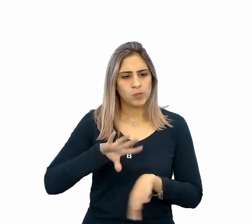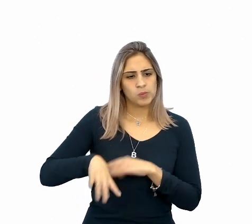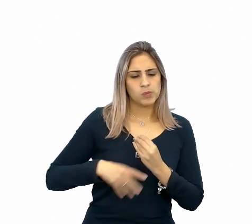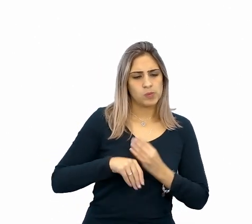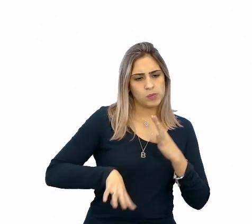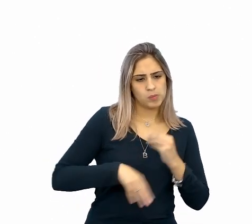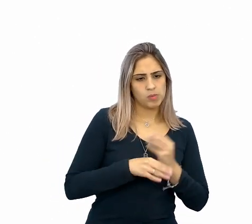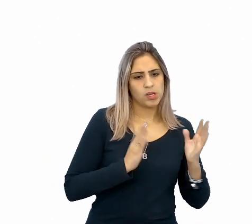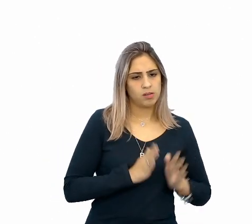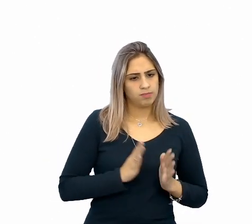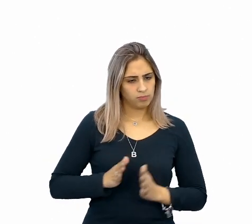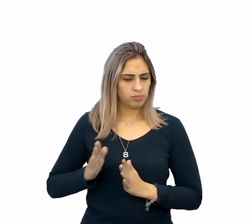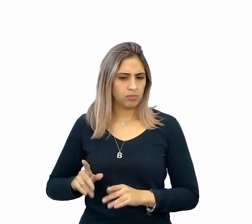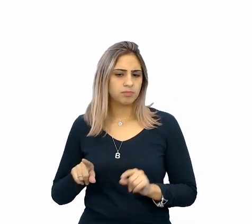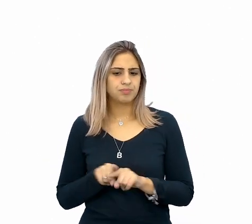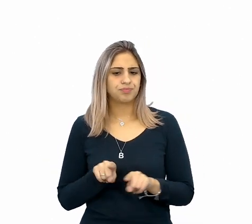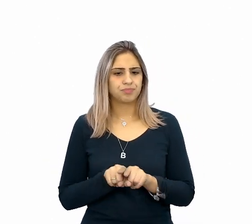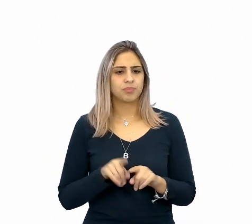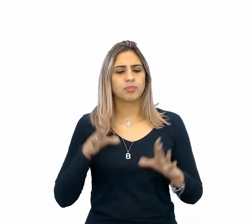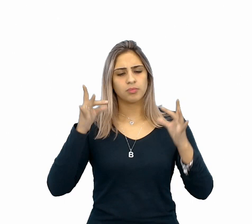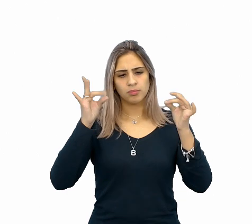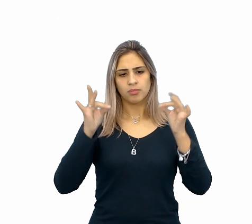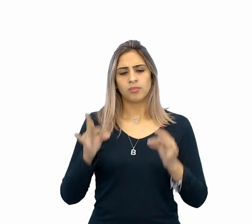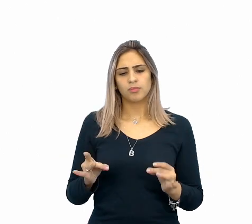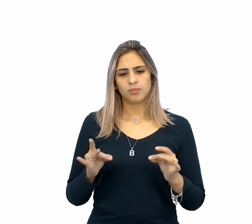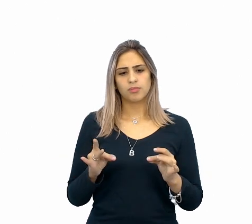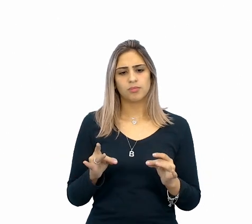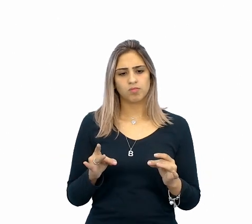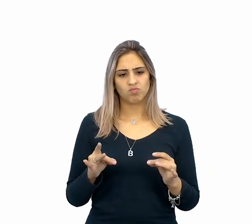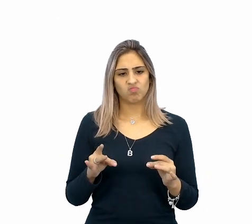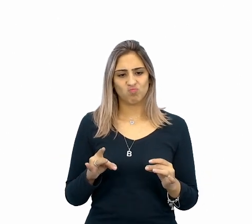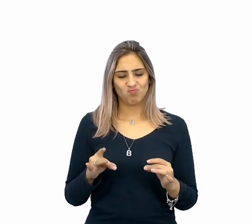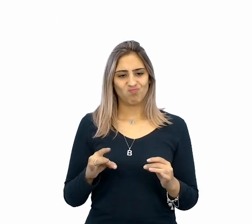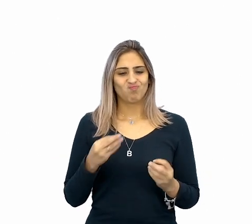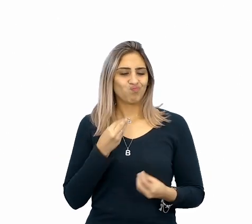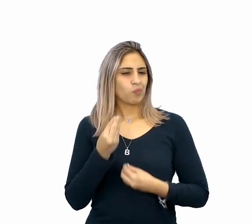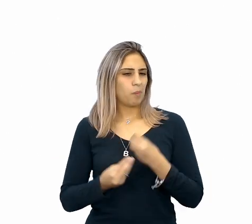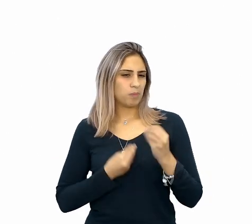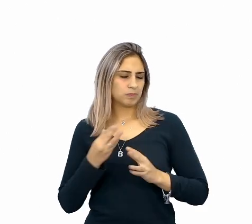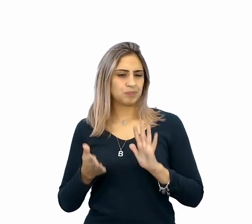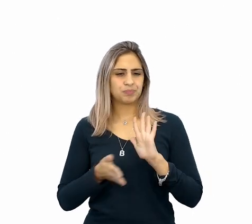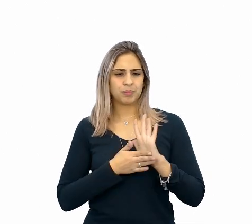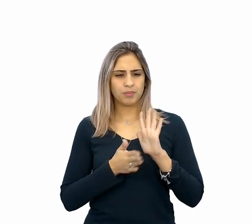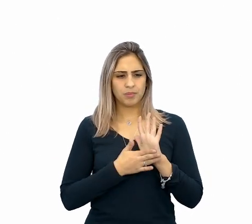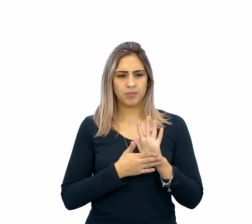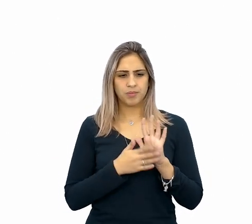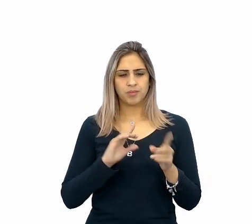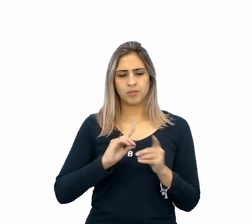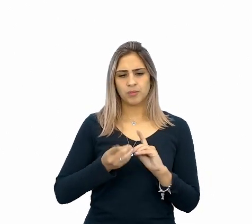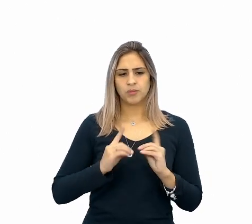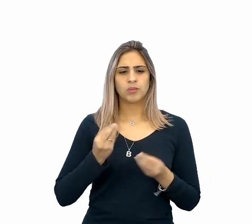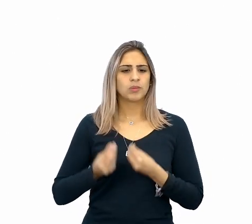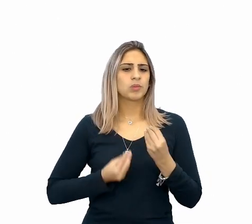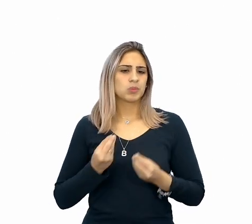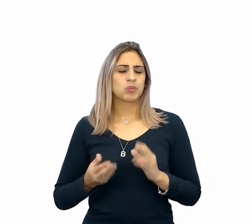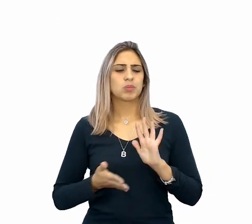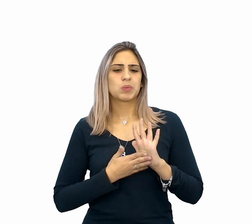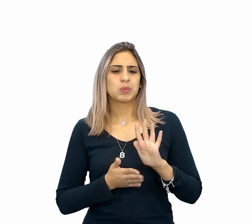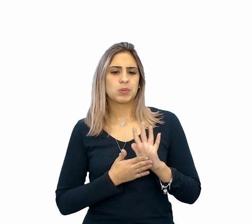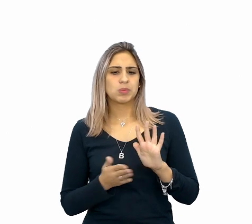compõem a sequência e tentaremos explicitar tanto o propósito didático quanto o